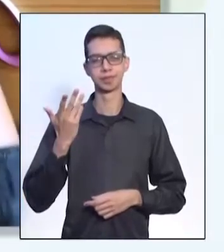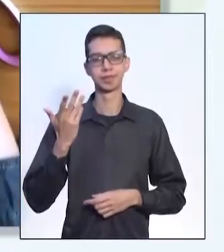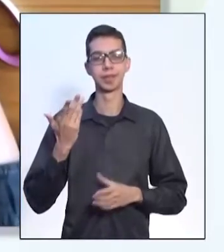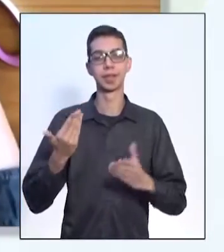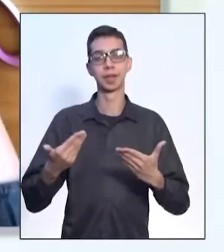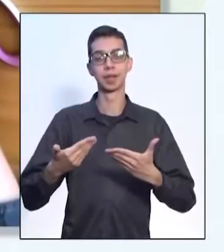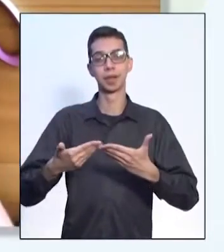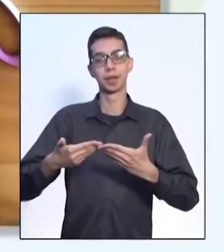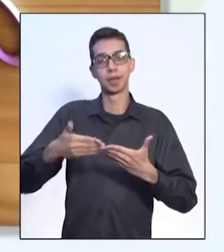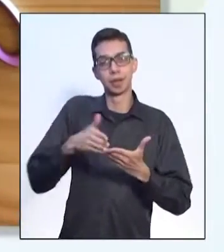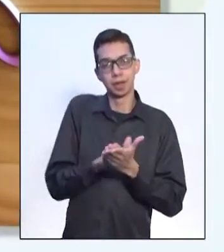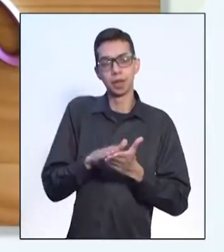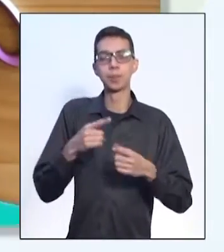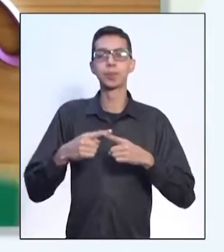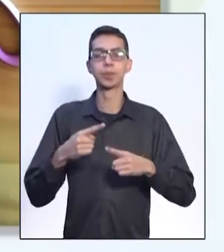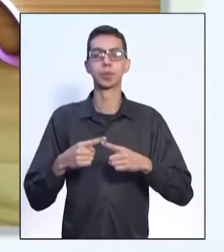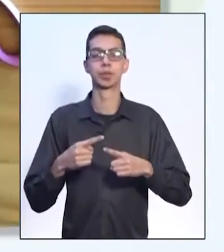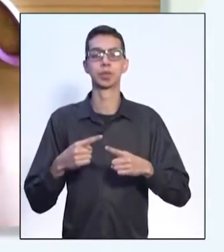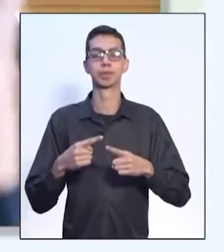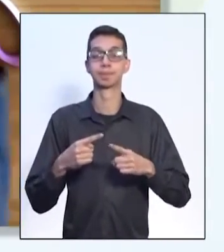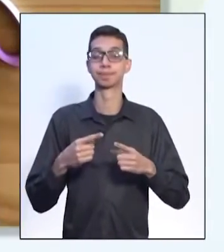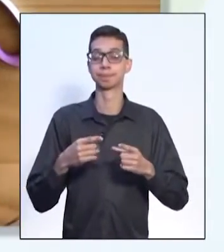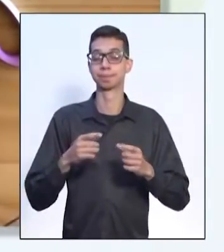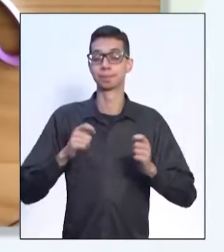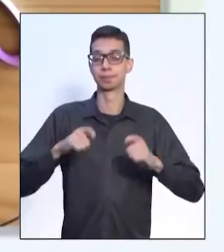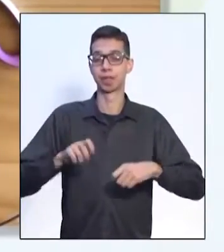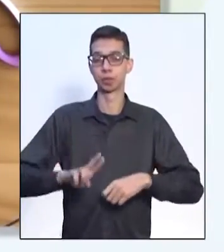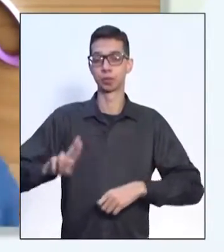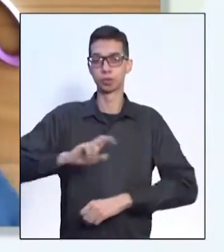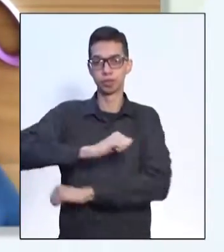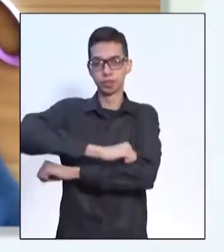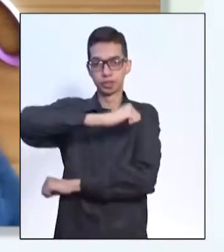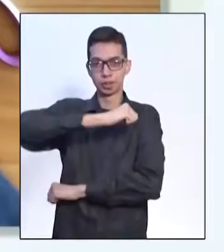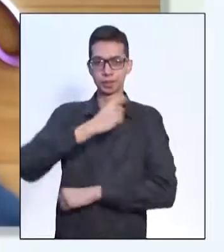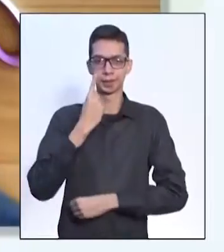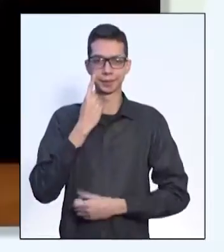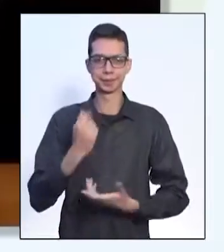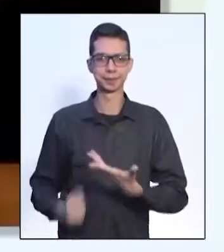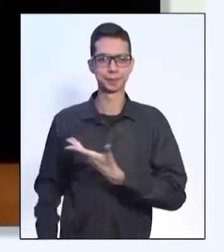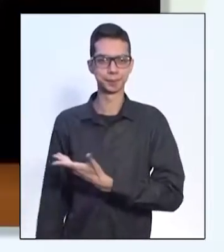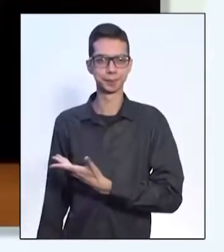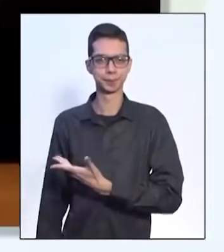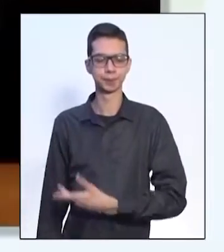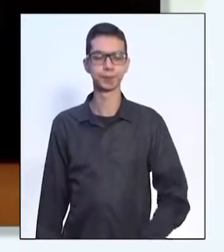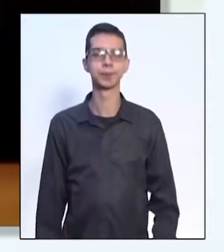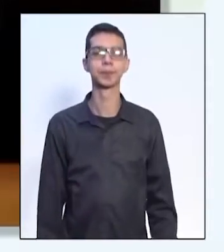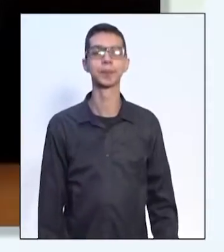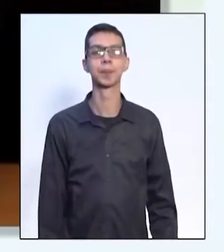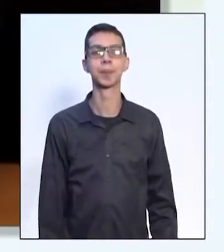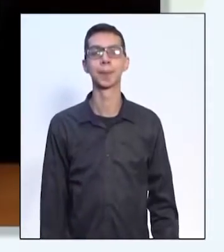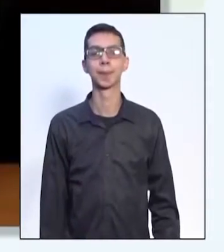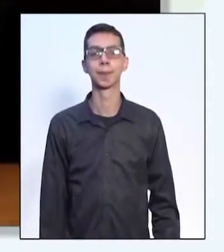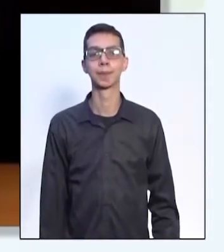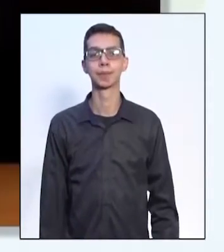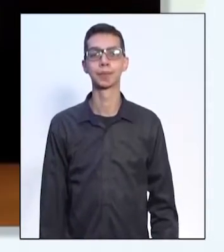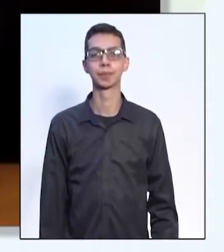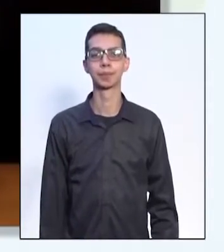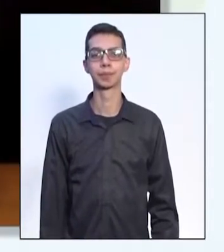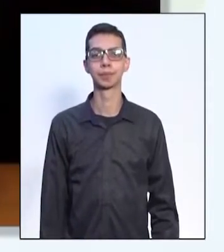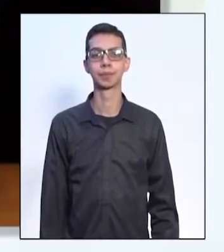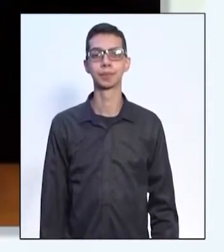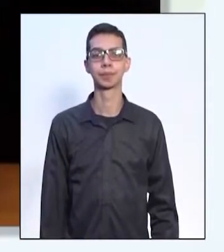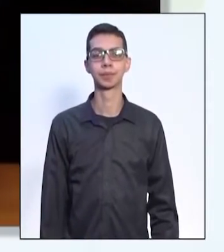Então, olha só aqui, ó. Tirei, bastidores, Então agora eu vou colocar também, eu já